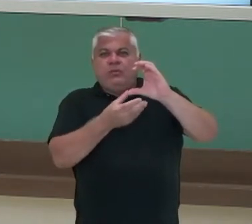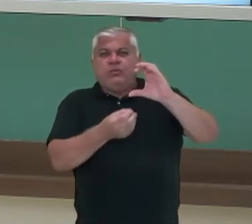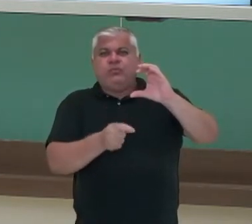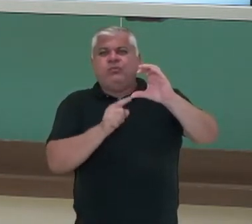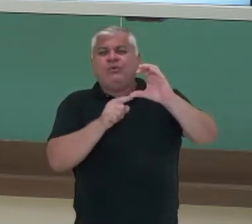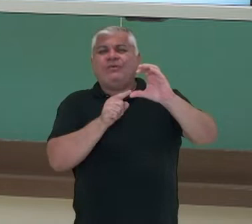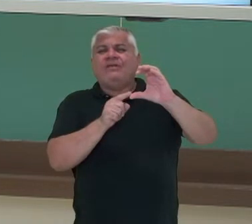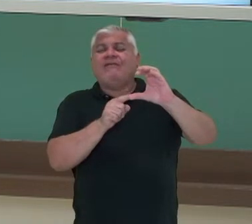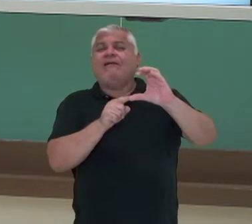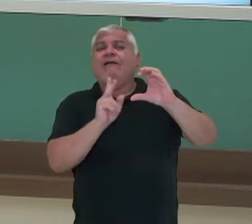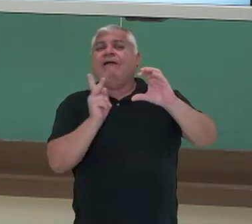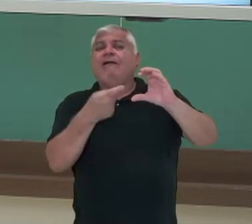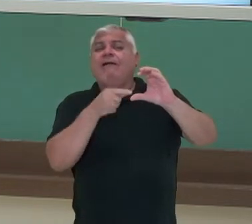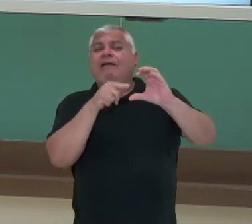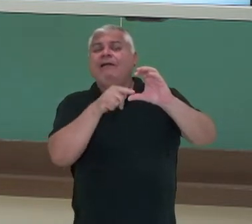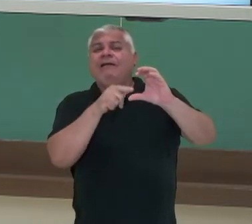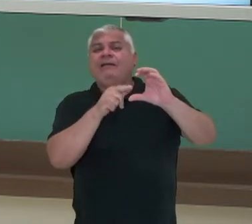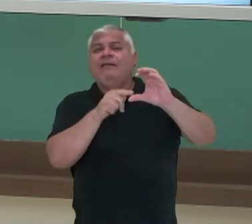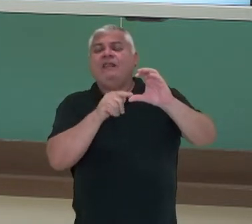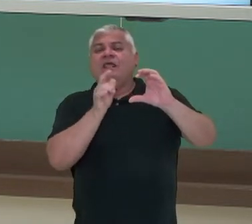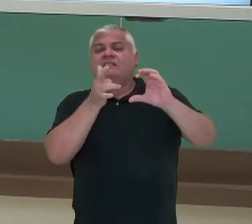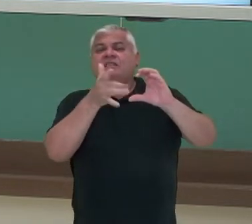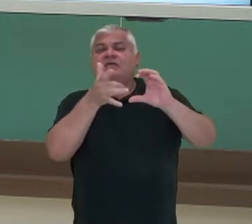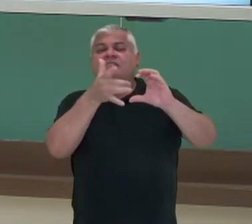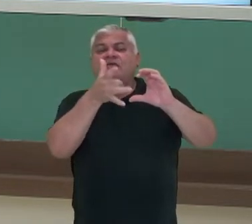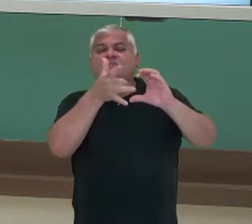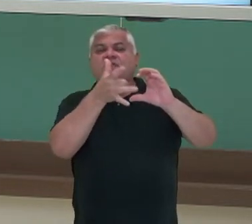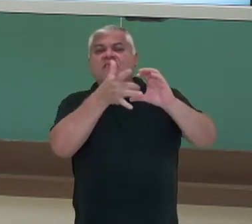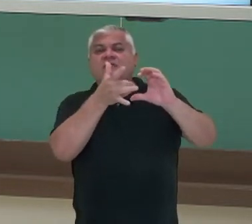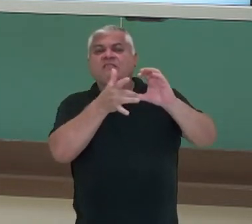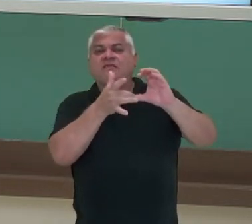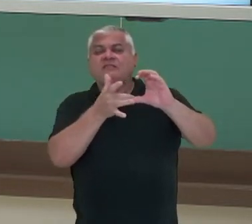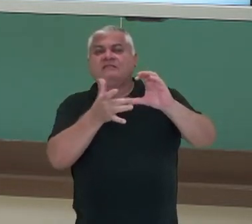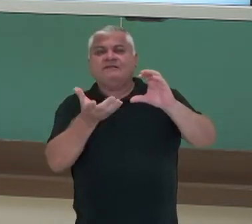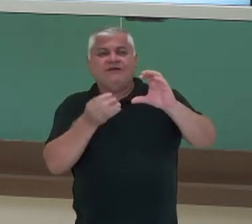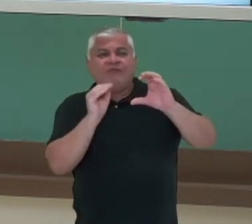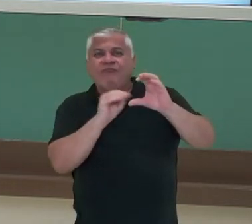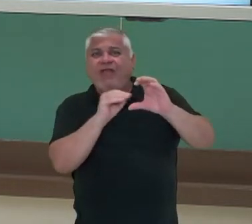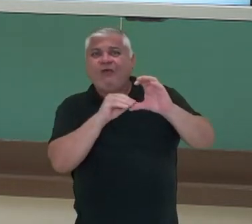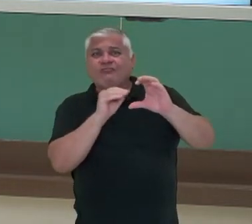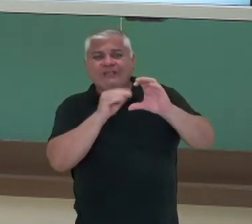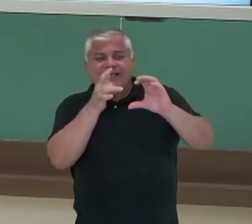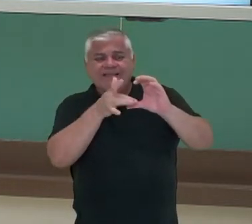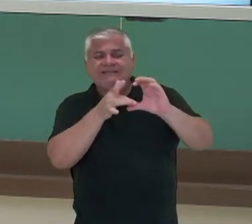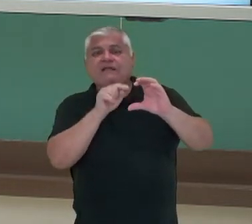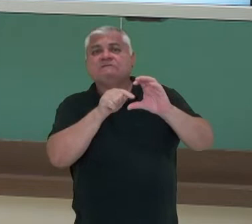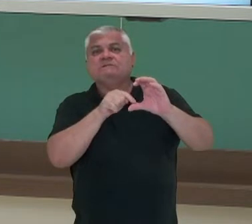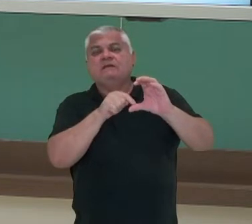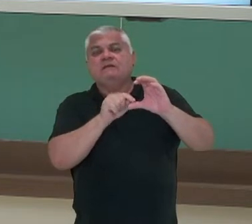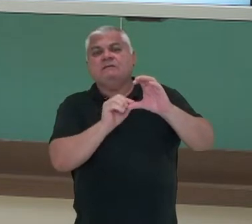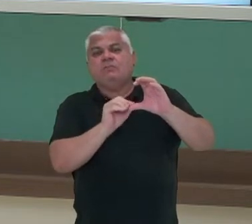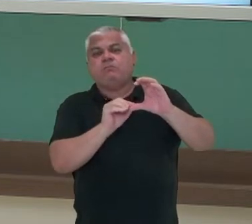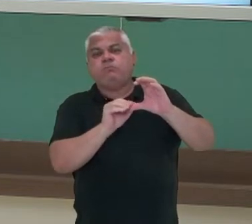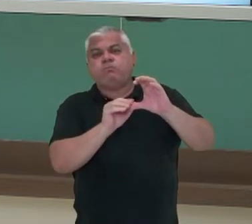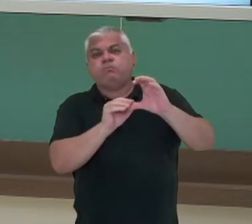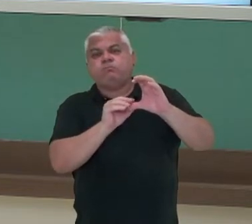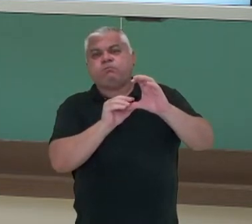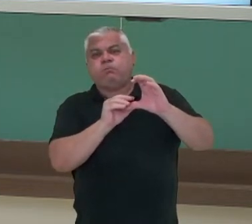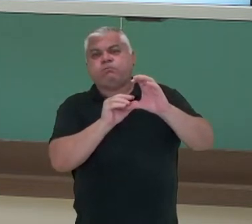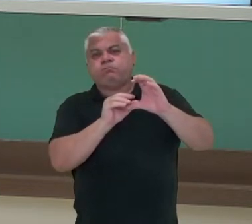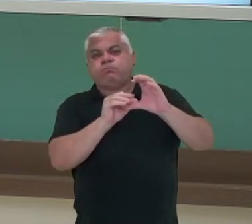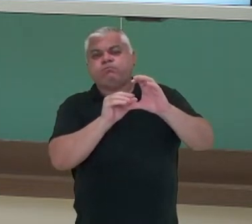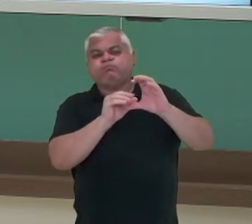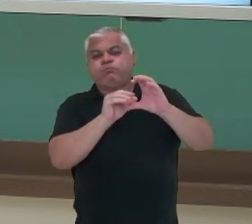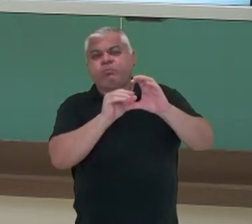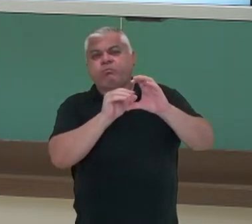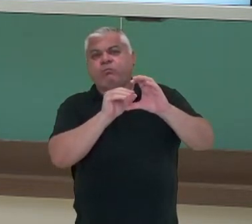aí acaba não eliminando tudo, não jogando, expelindo tudo para fora. E acaba acumulando ali alguns resíduos